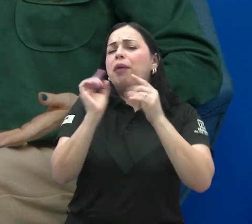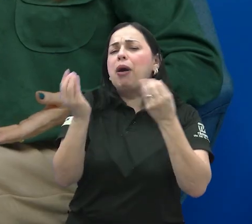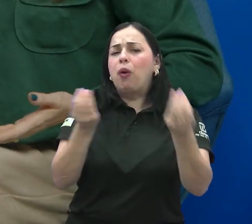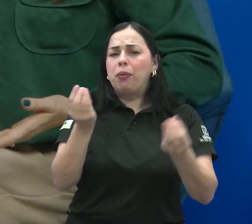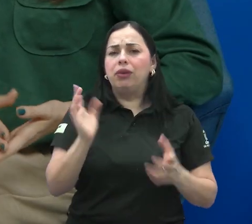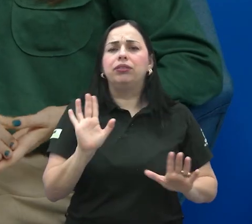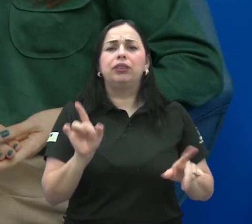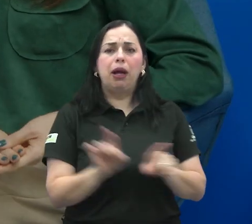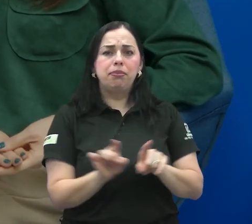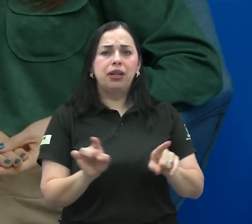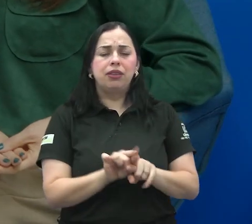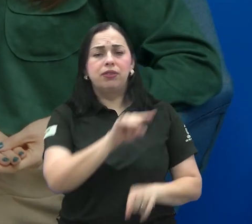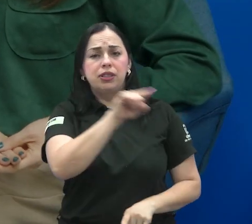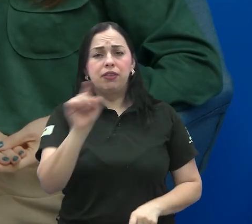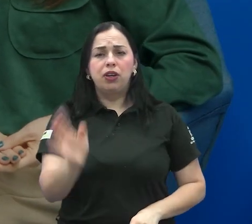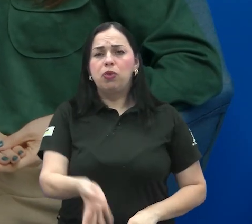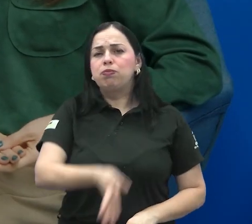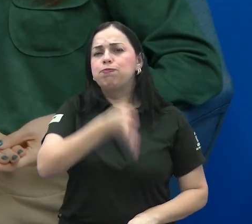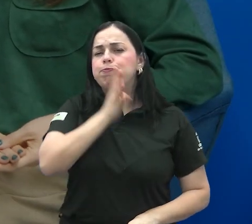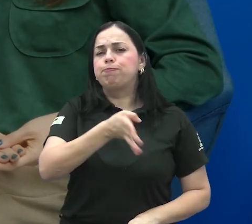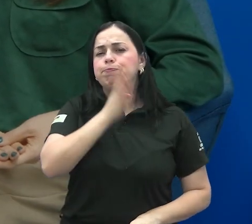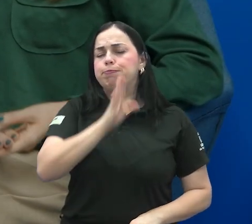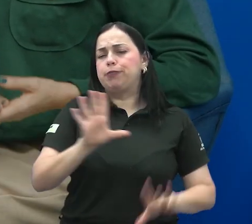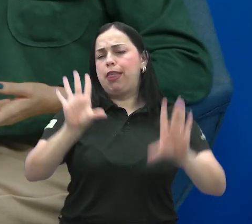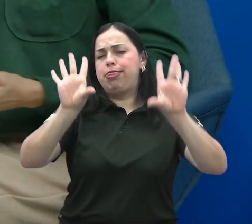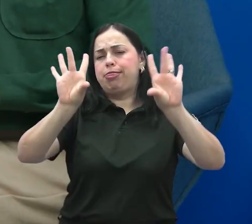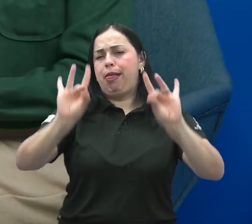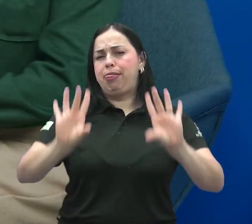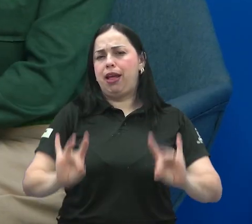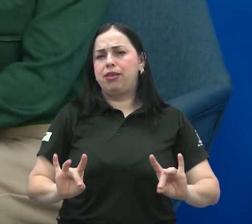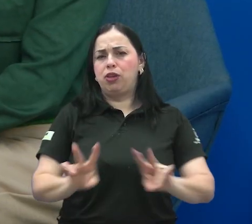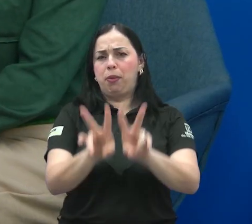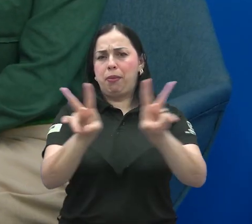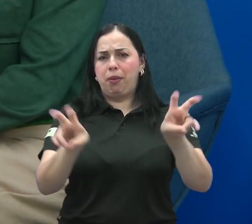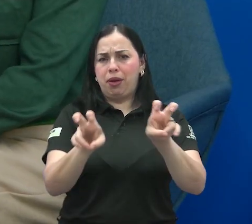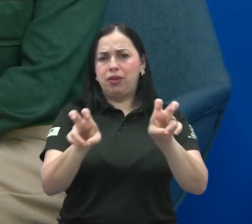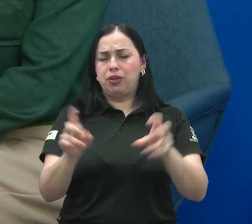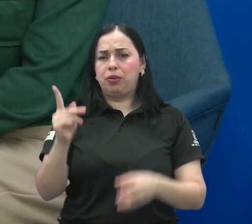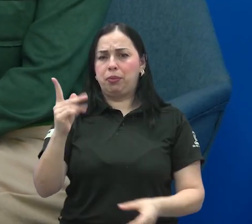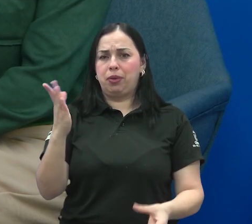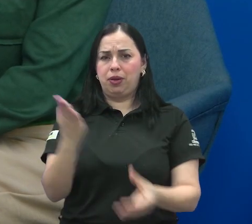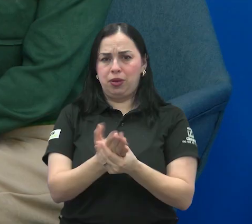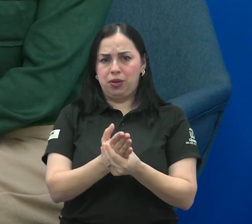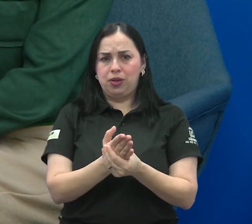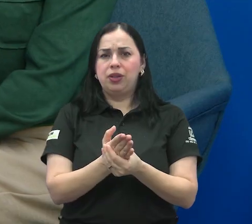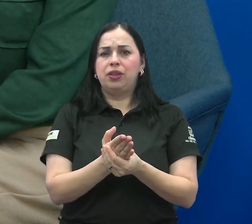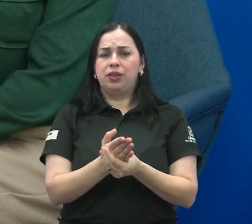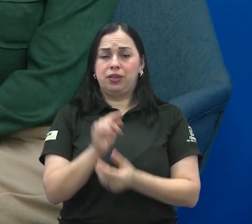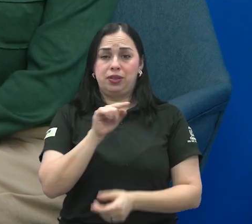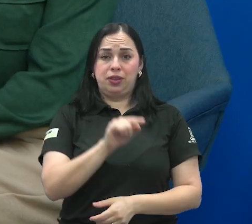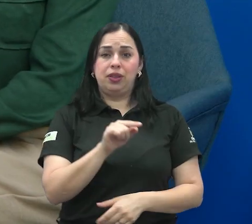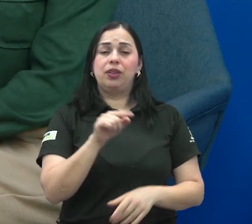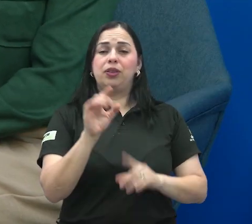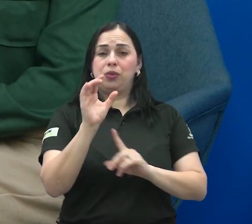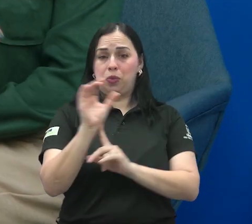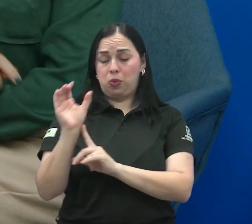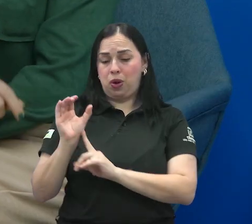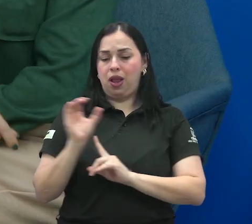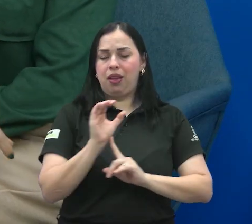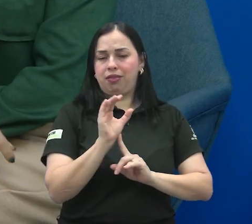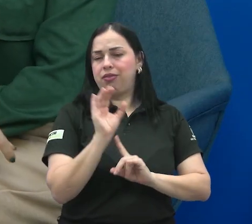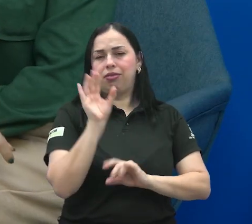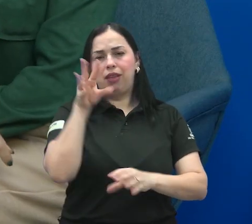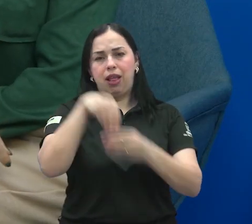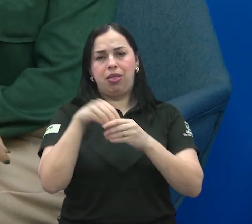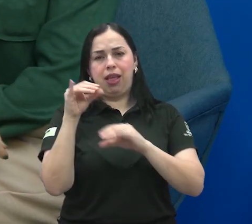você vai também conhecer mais detalhes sobre o serviço do Procon nas relações de consumo no ambiente